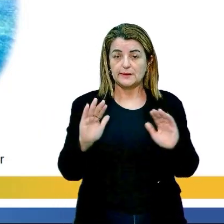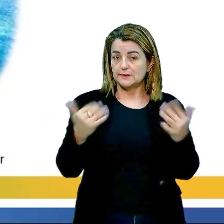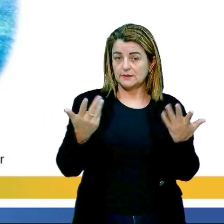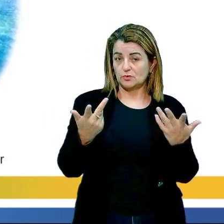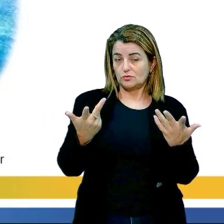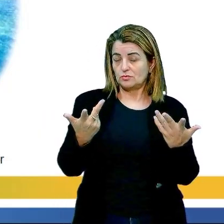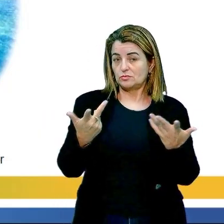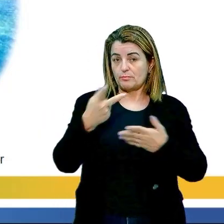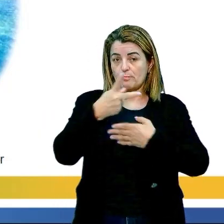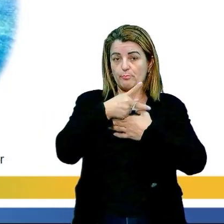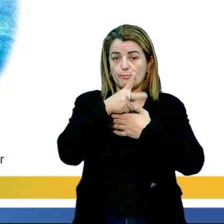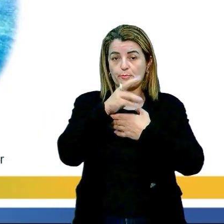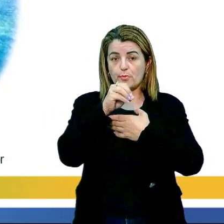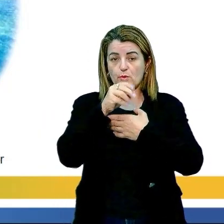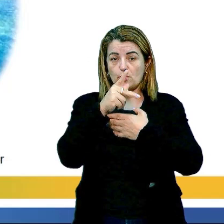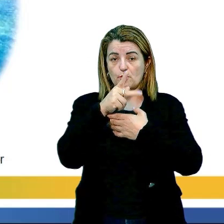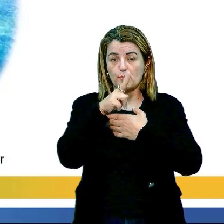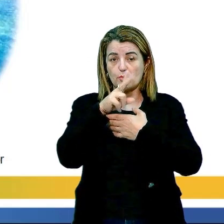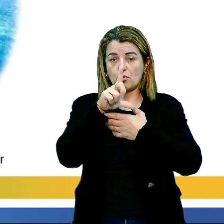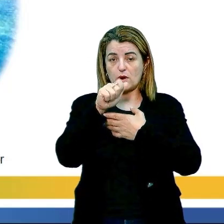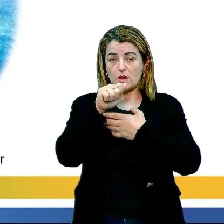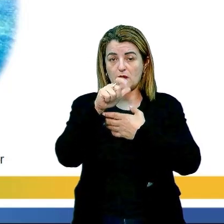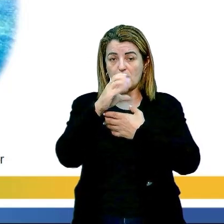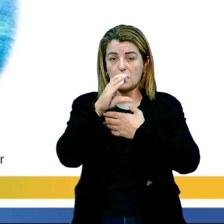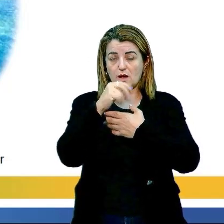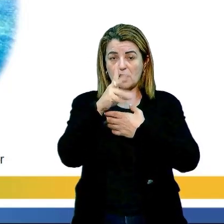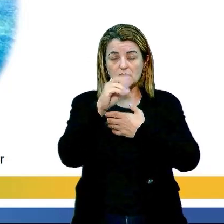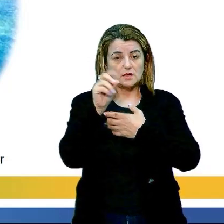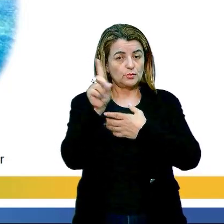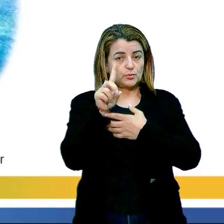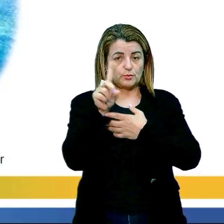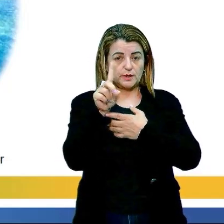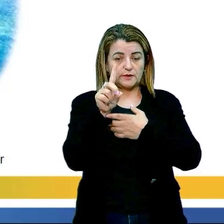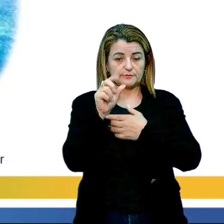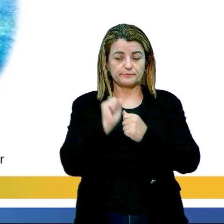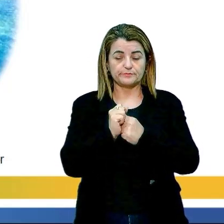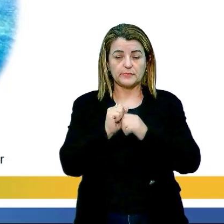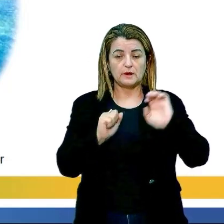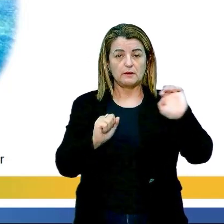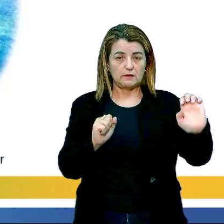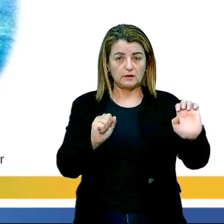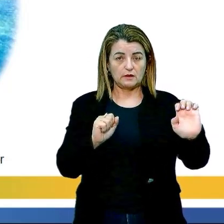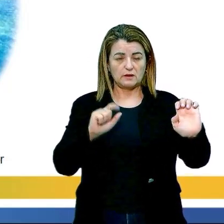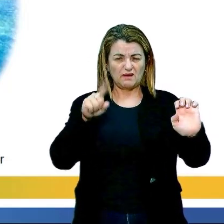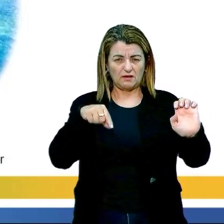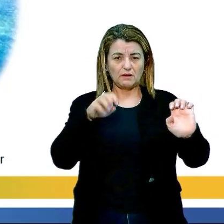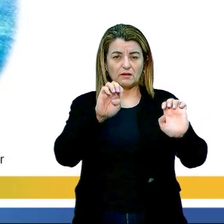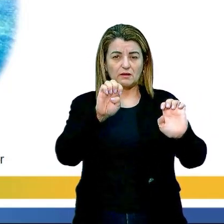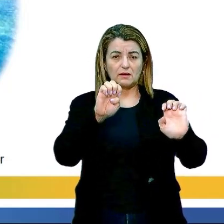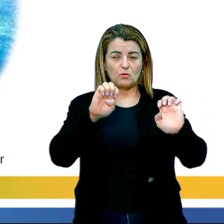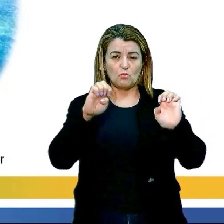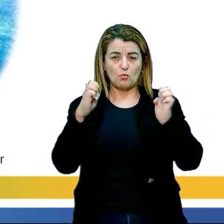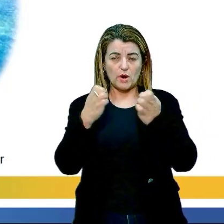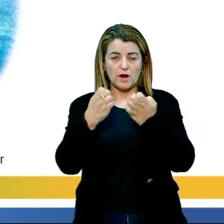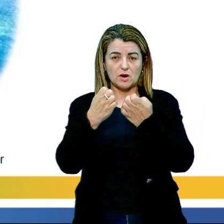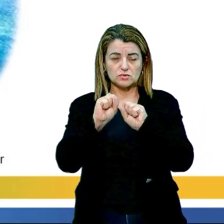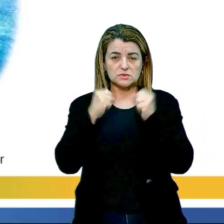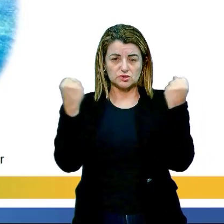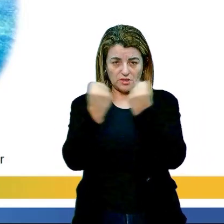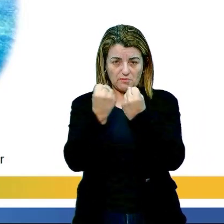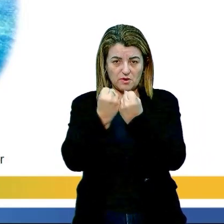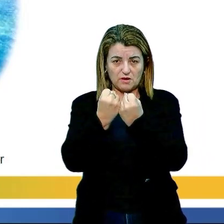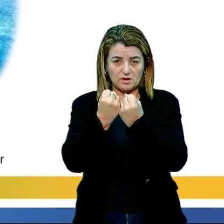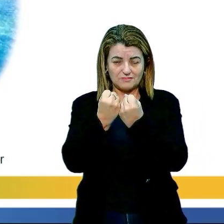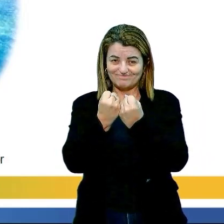população não é. É um ecossistema? Ele não está descrevendo as características desse ambiente.